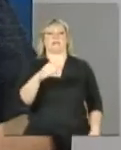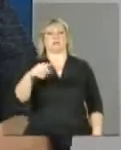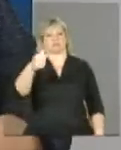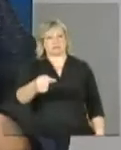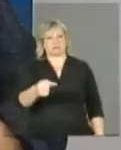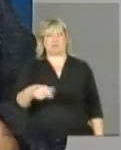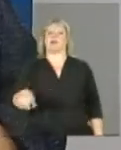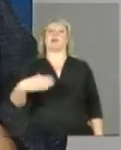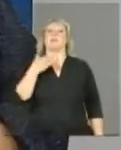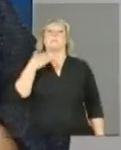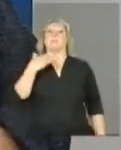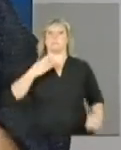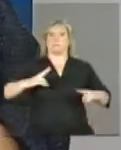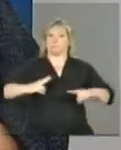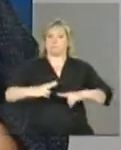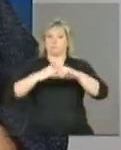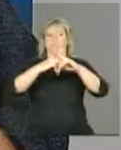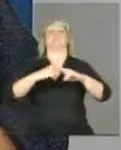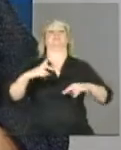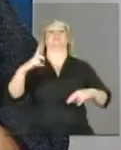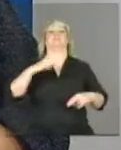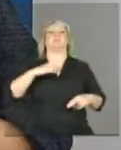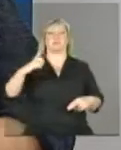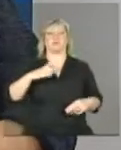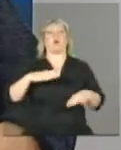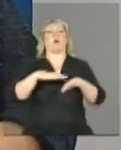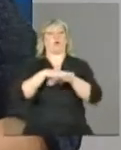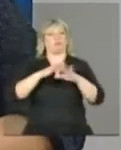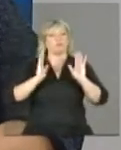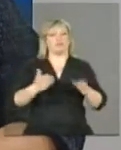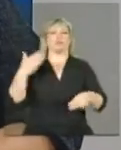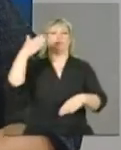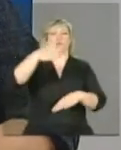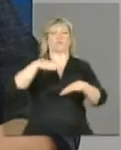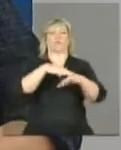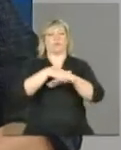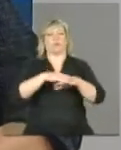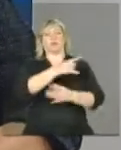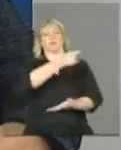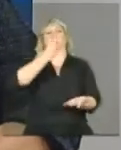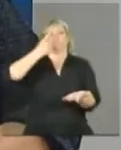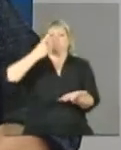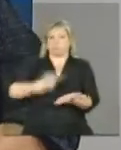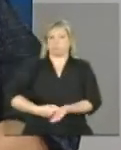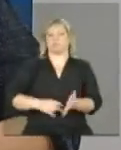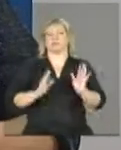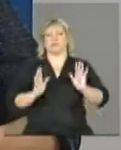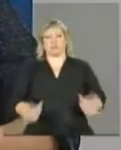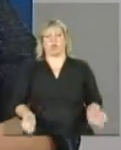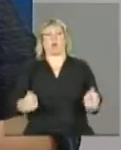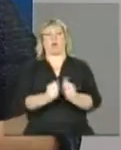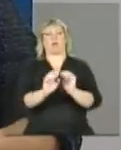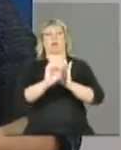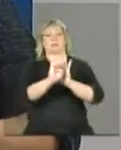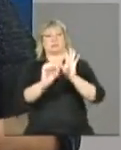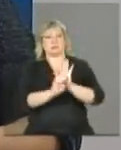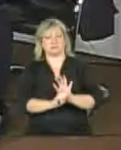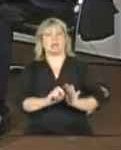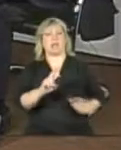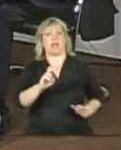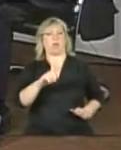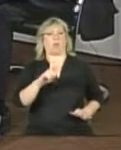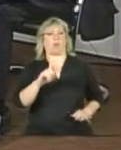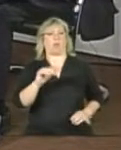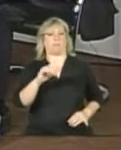a caixa se comprometeu claramente é como Ministério do Desenvolvimento Social a corrigir todos esses